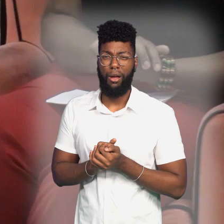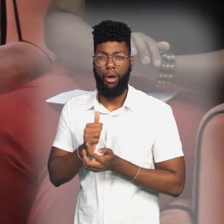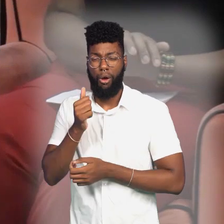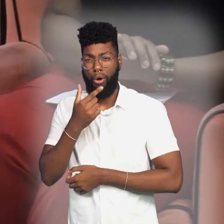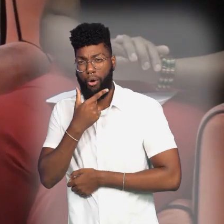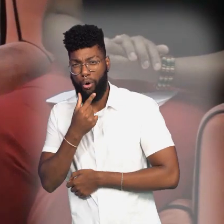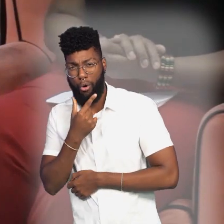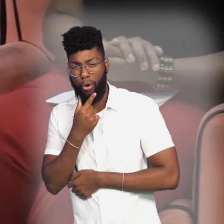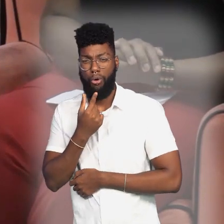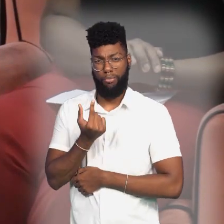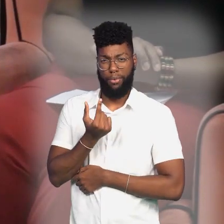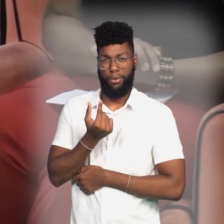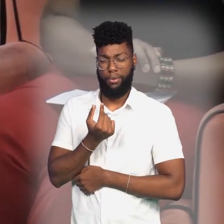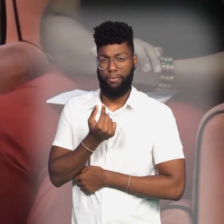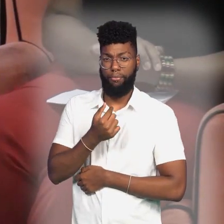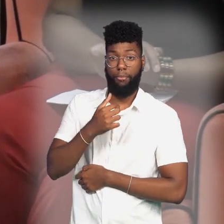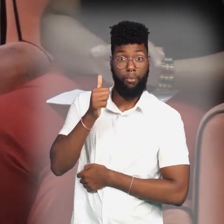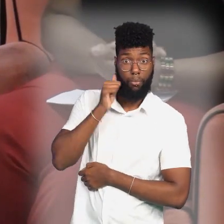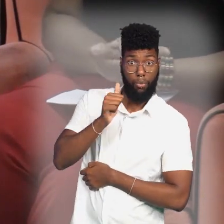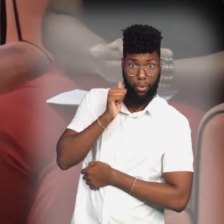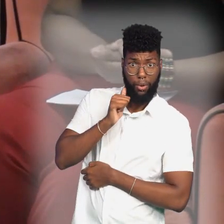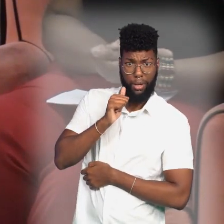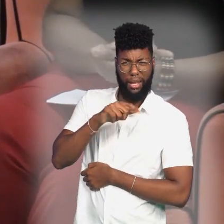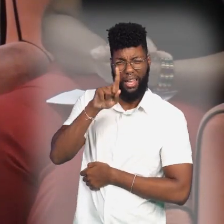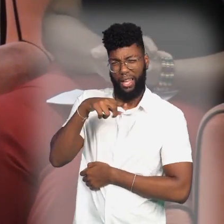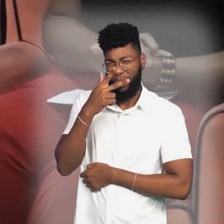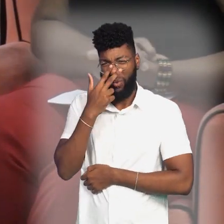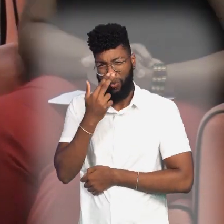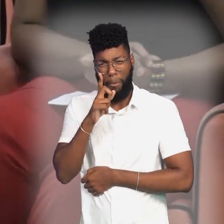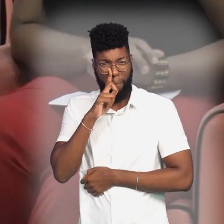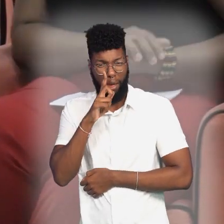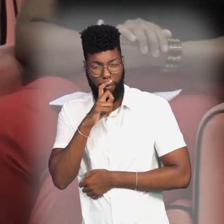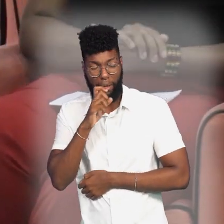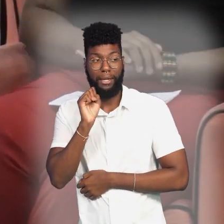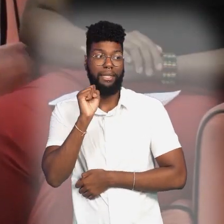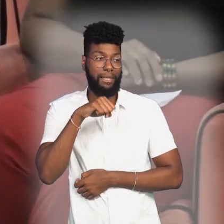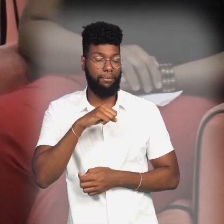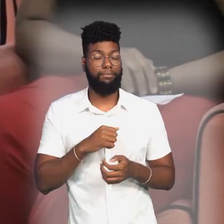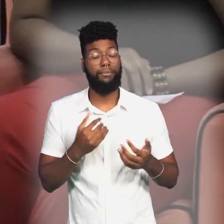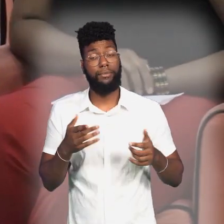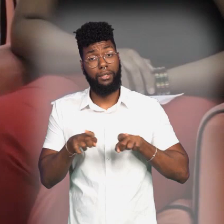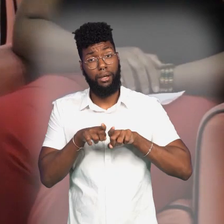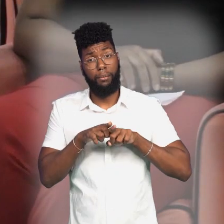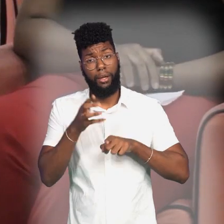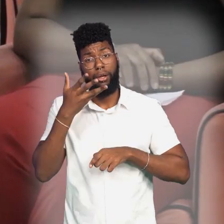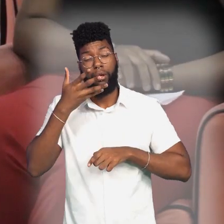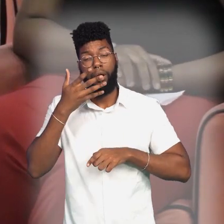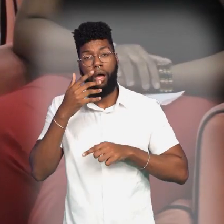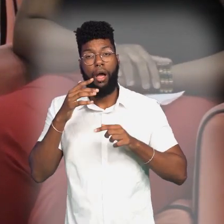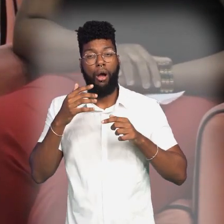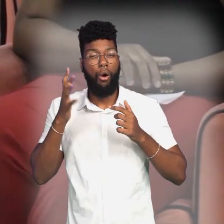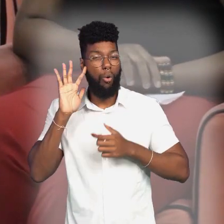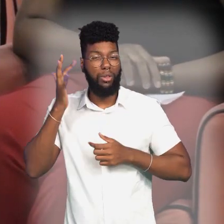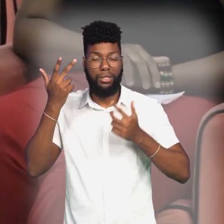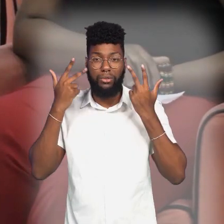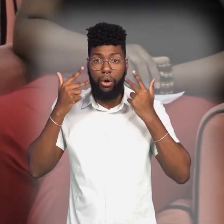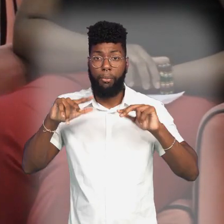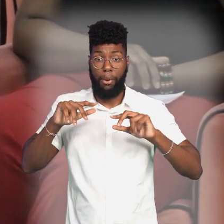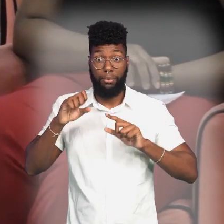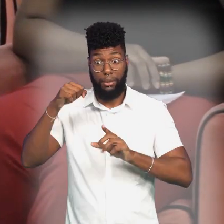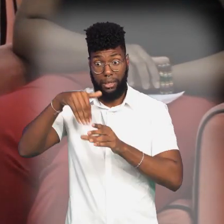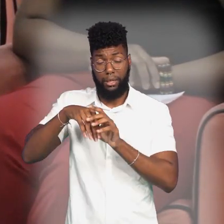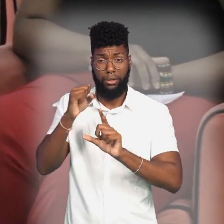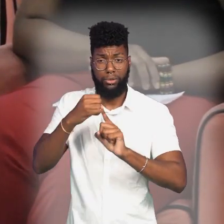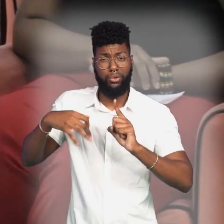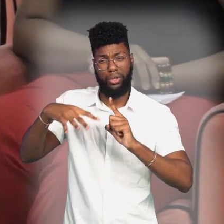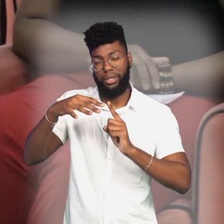são realmente pais e mães. E uma coisa muito comum na nossa sociedade, porque lá é matriarcal,